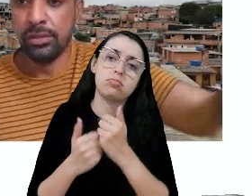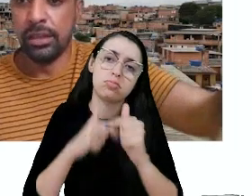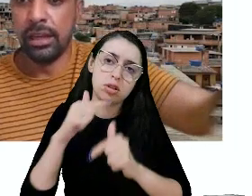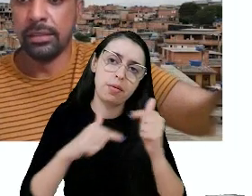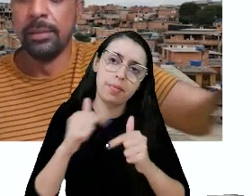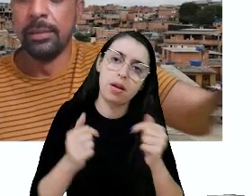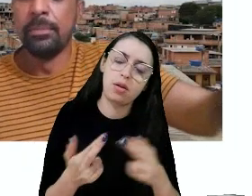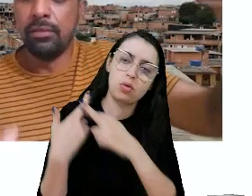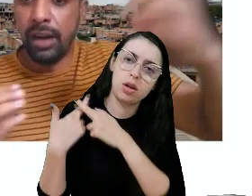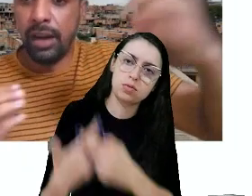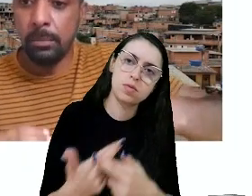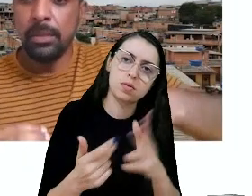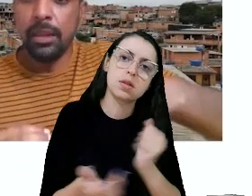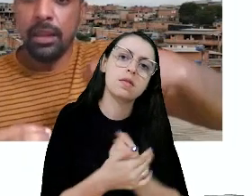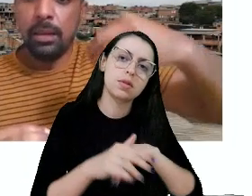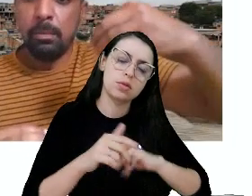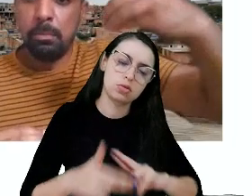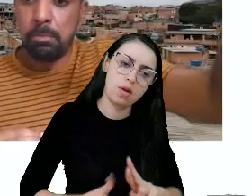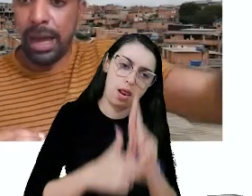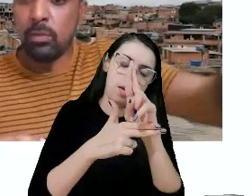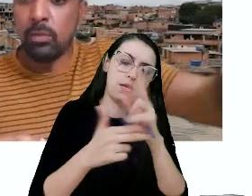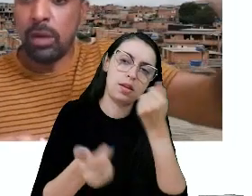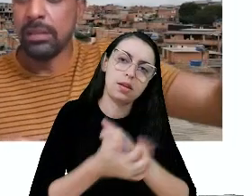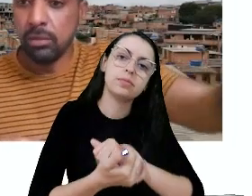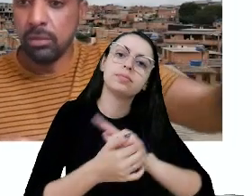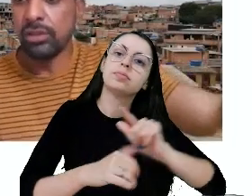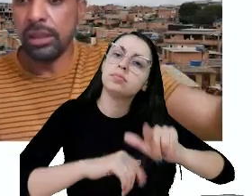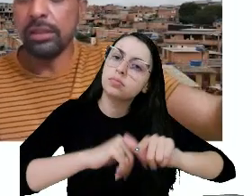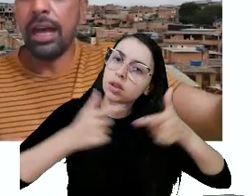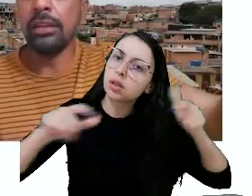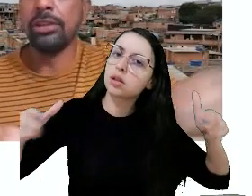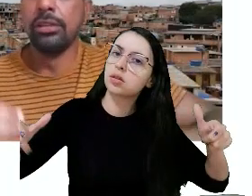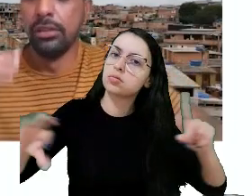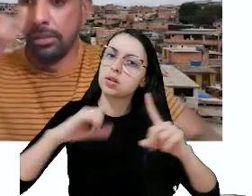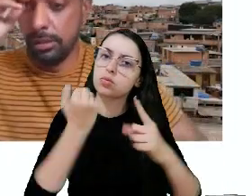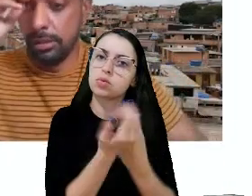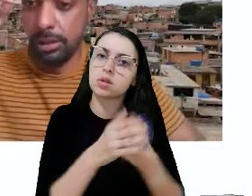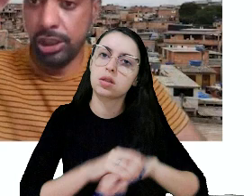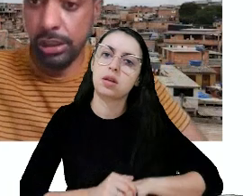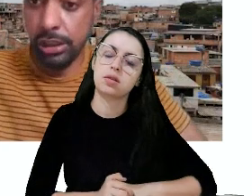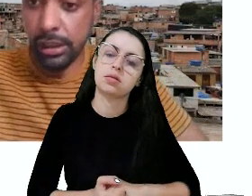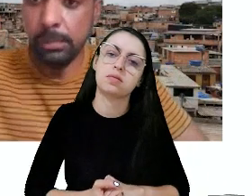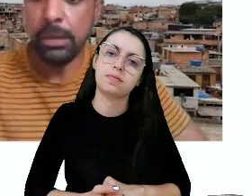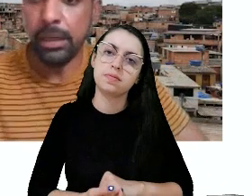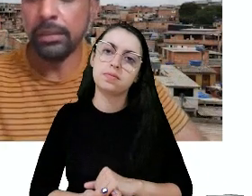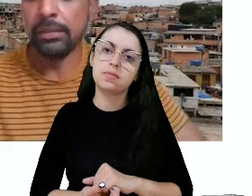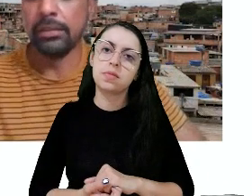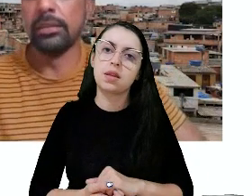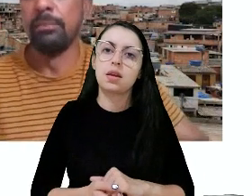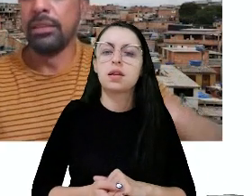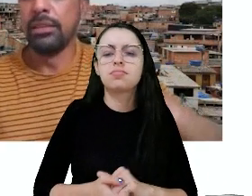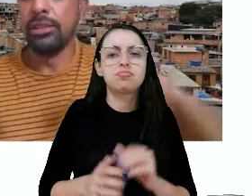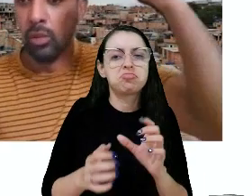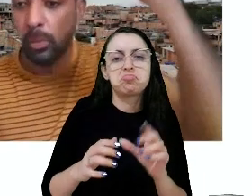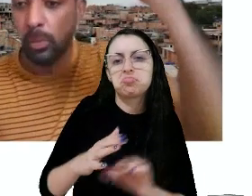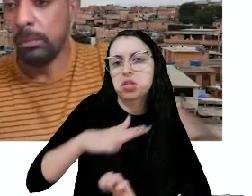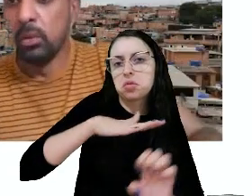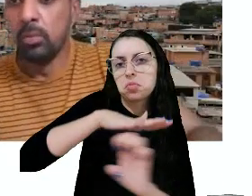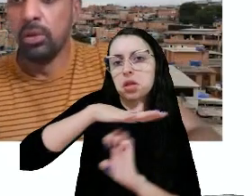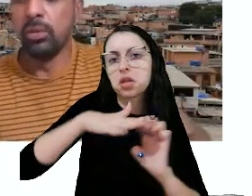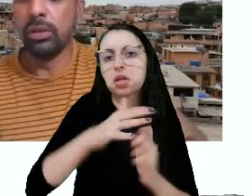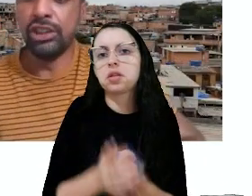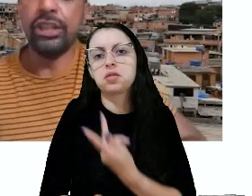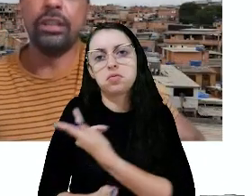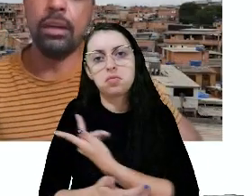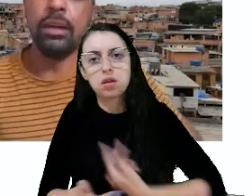dos líderes sociais, vai para uma missão de sociedade, de empresas, do